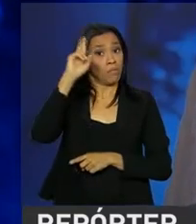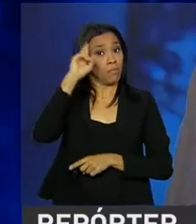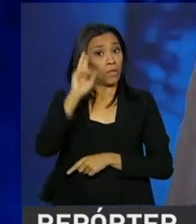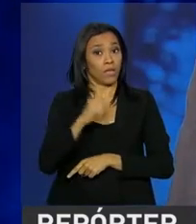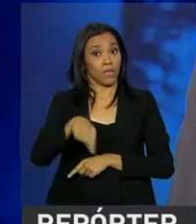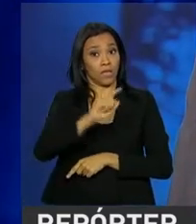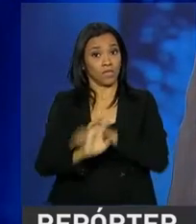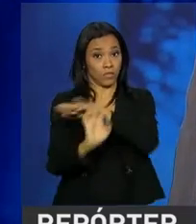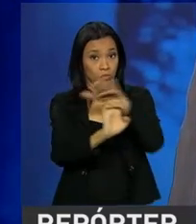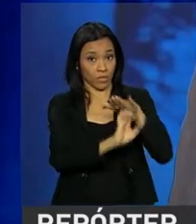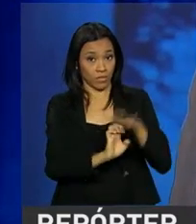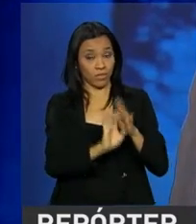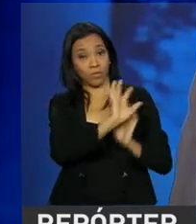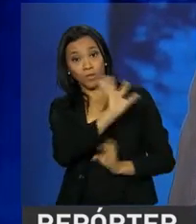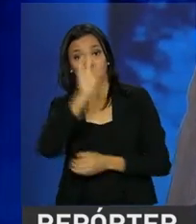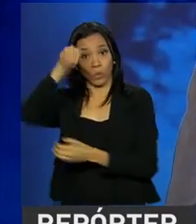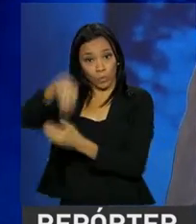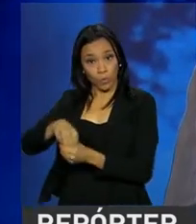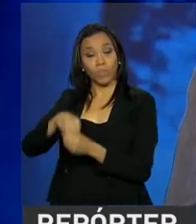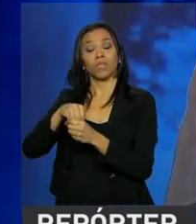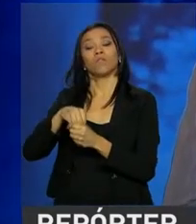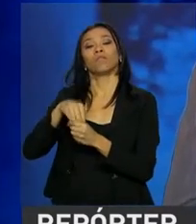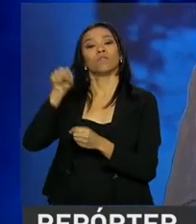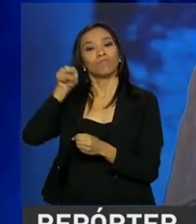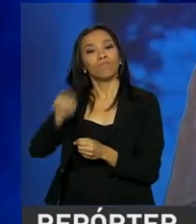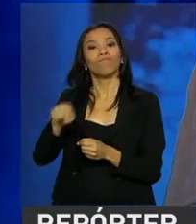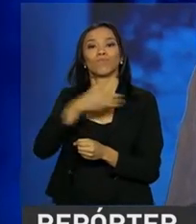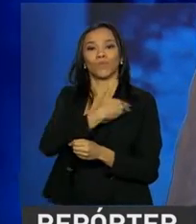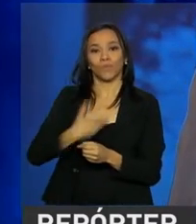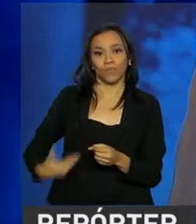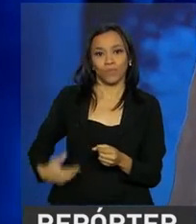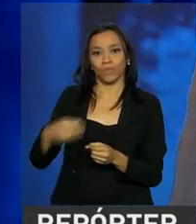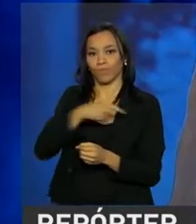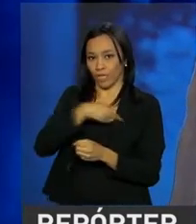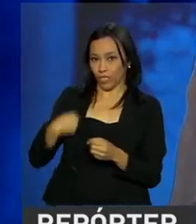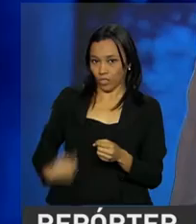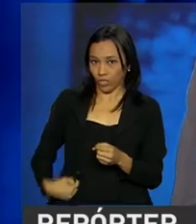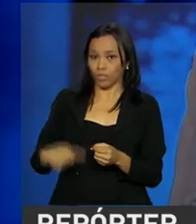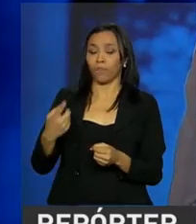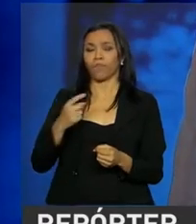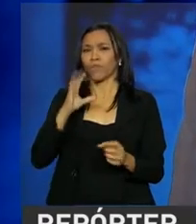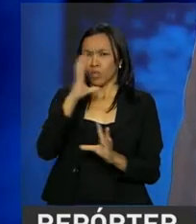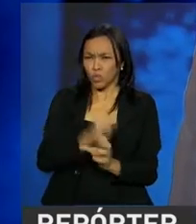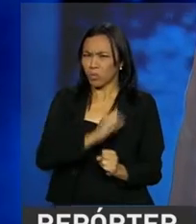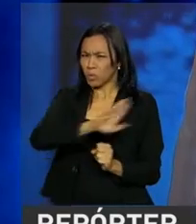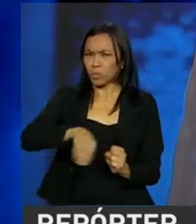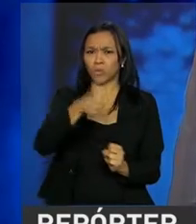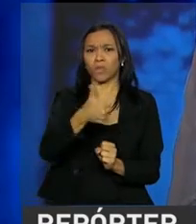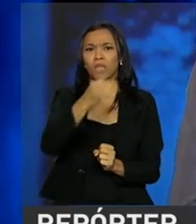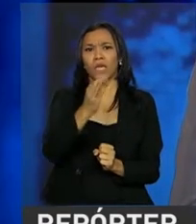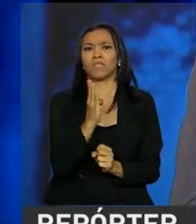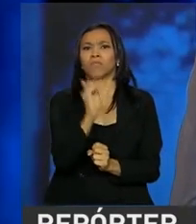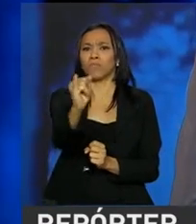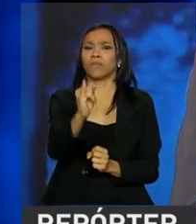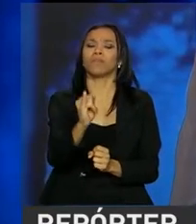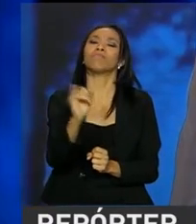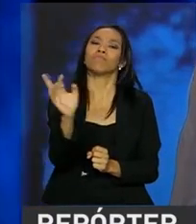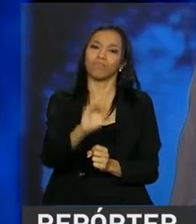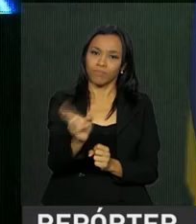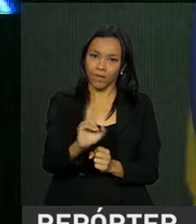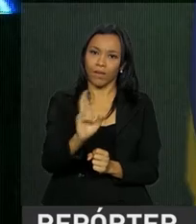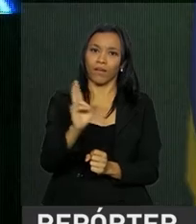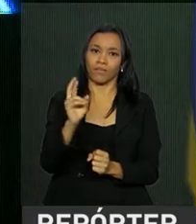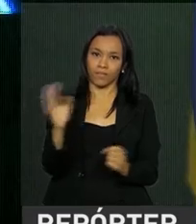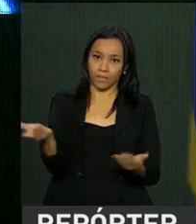por corporações do país asiático. Ao todo, os acordos somam mais de 10 bilhões de reais em